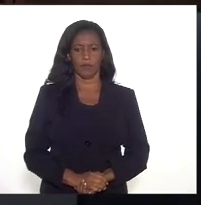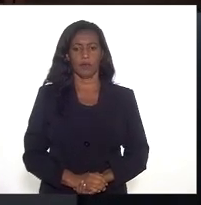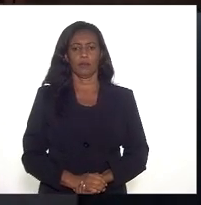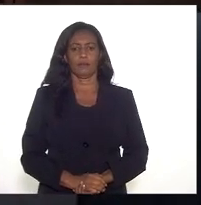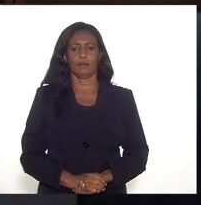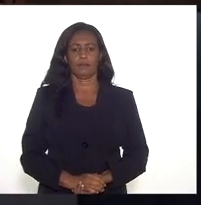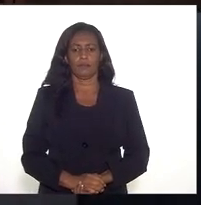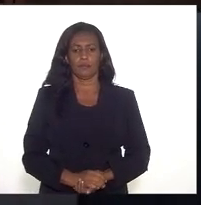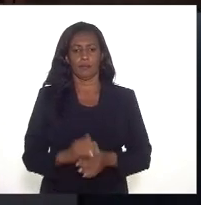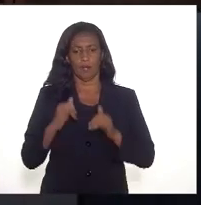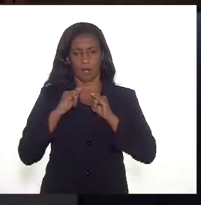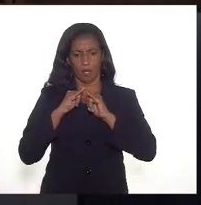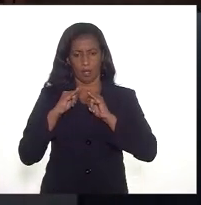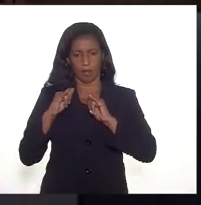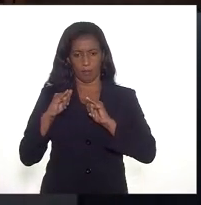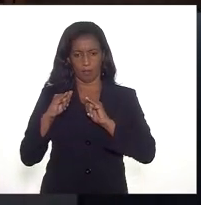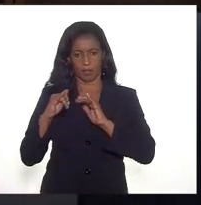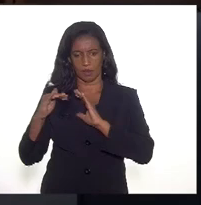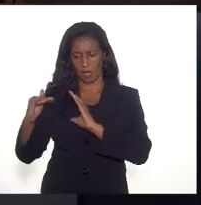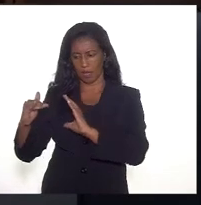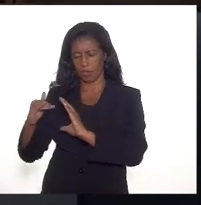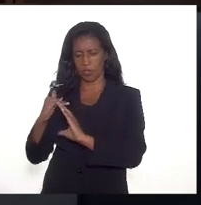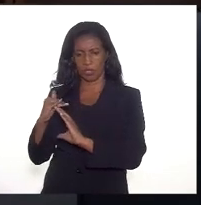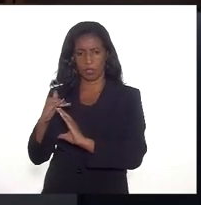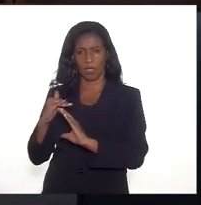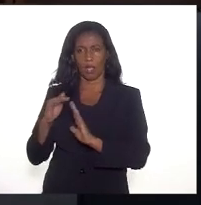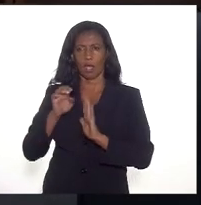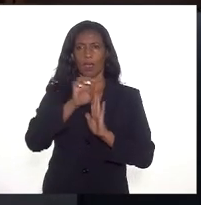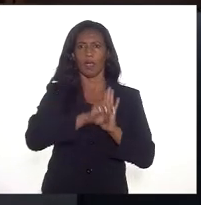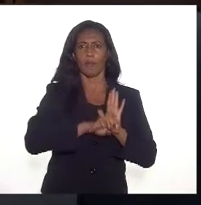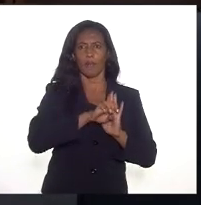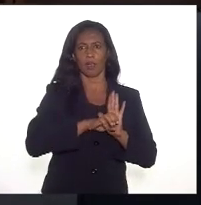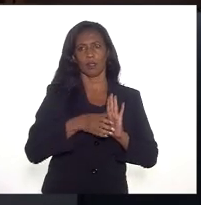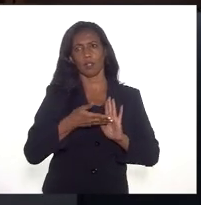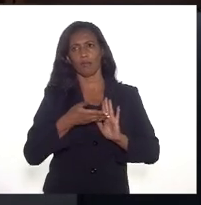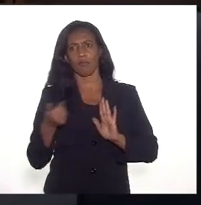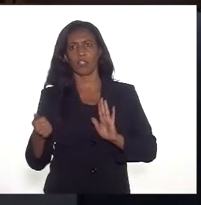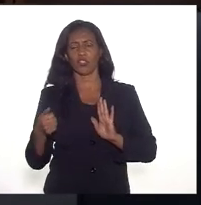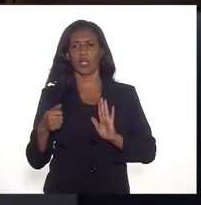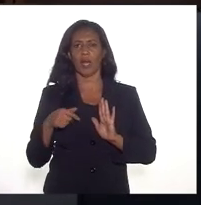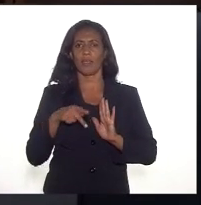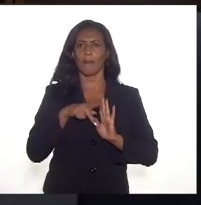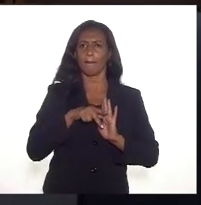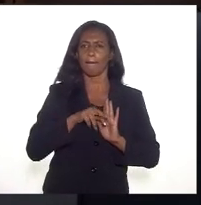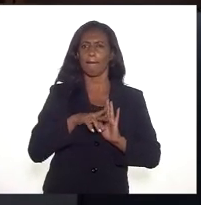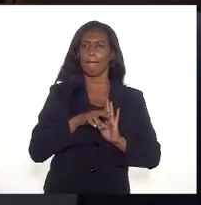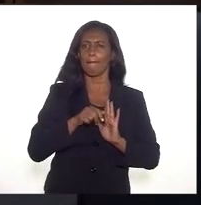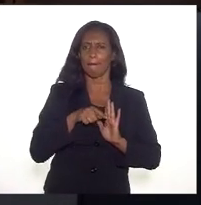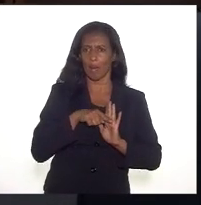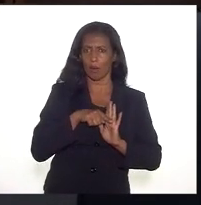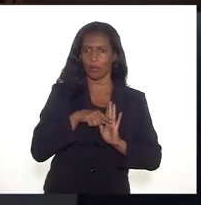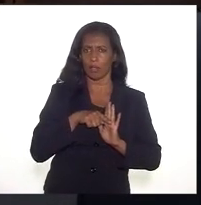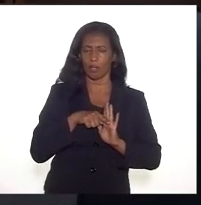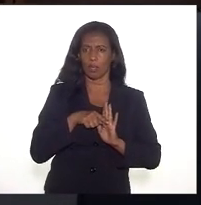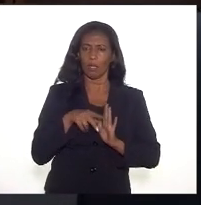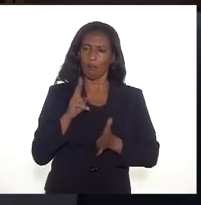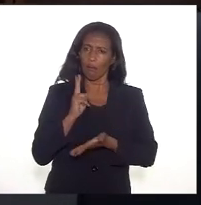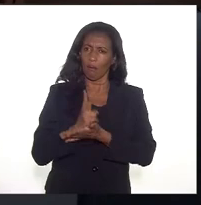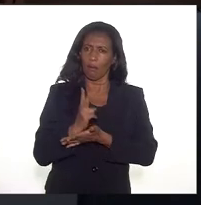A mensagem está recebendo emendas e sairá de pauta. Ocorre que ainda hoje está